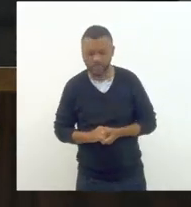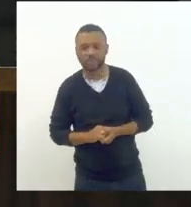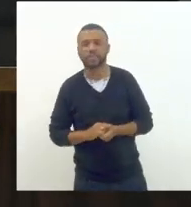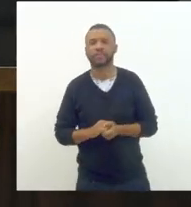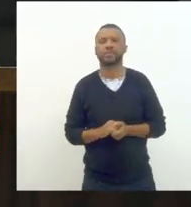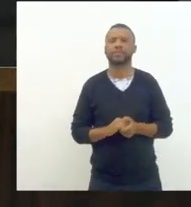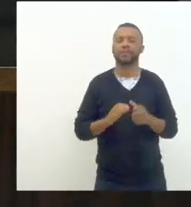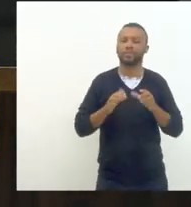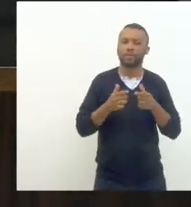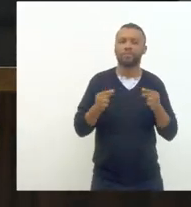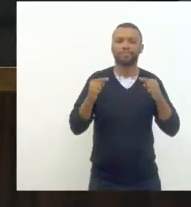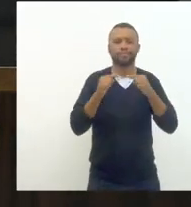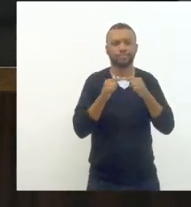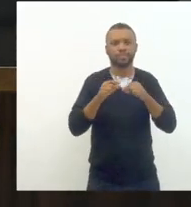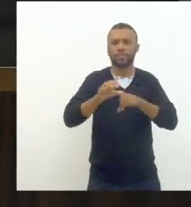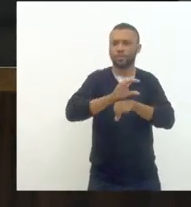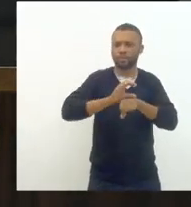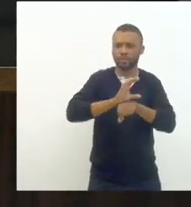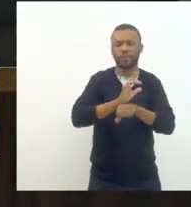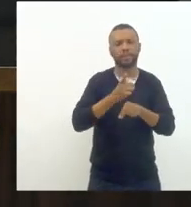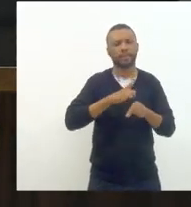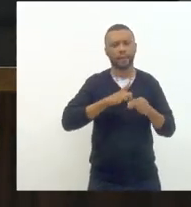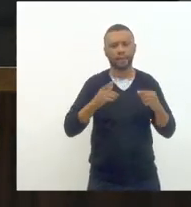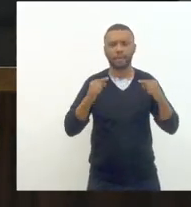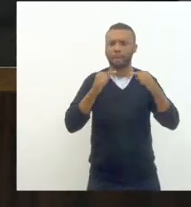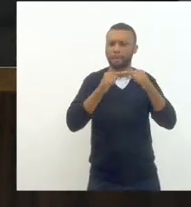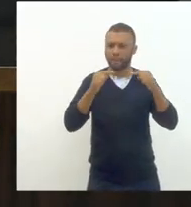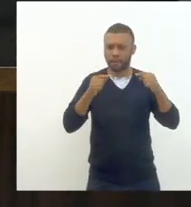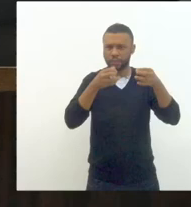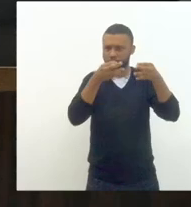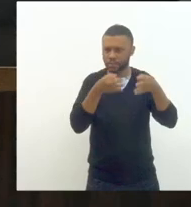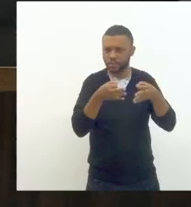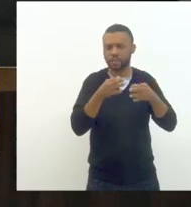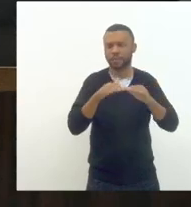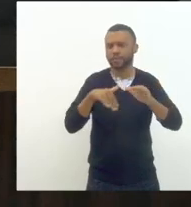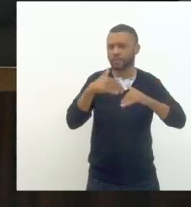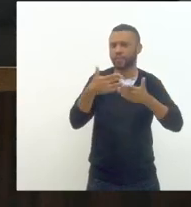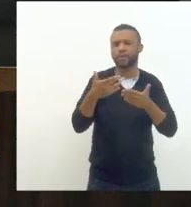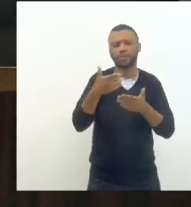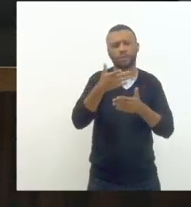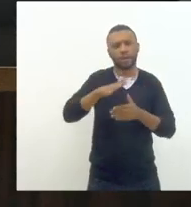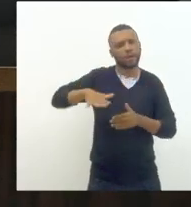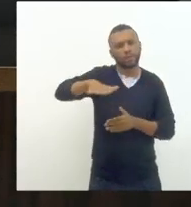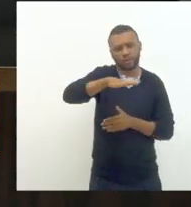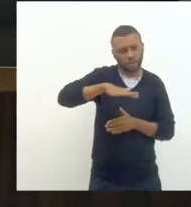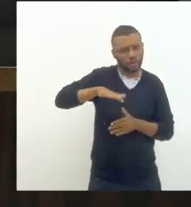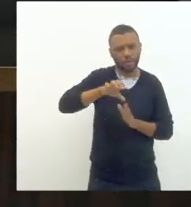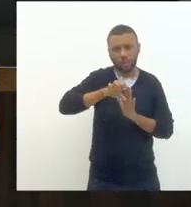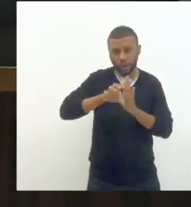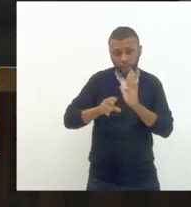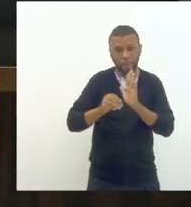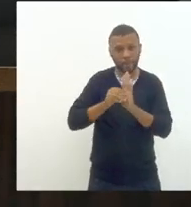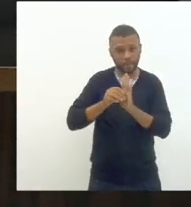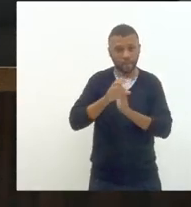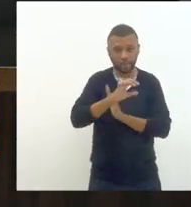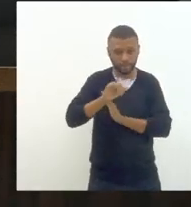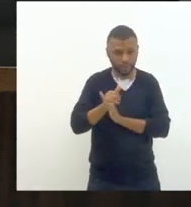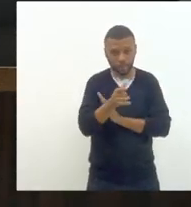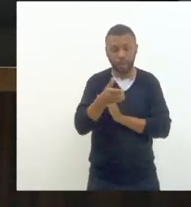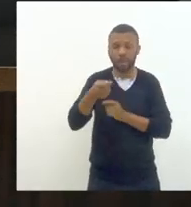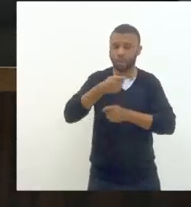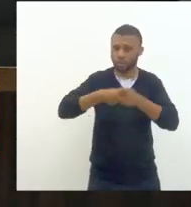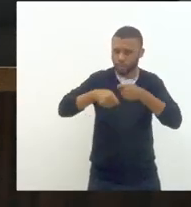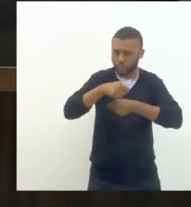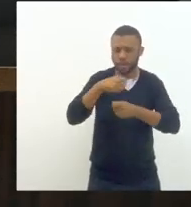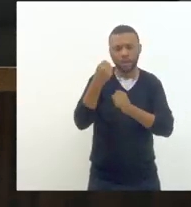Justiça pela constitucionalidade com emendas de assuntos municipais e desenvolvimento regional, favorável com as emendas da CCJ. Economia, indústria e comércio,